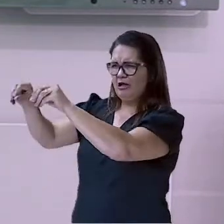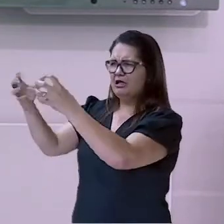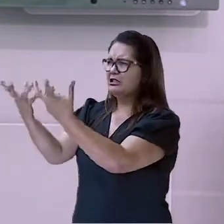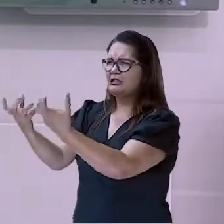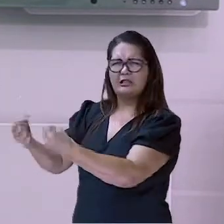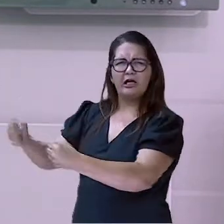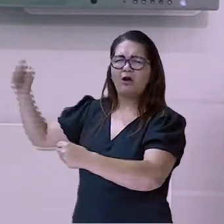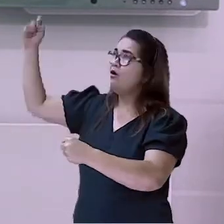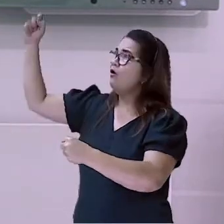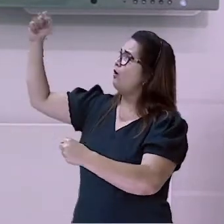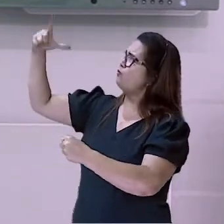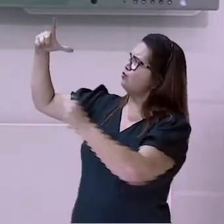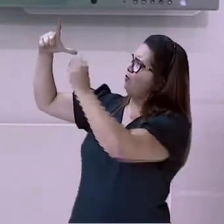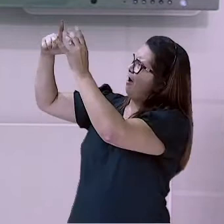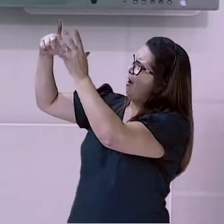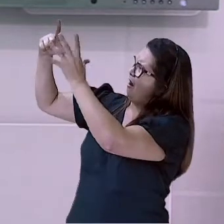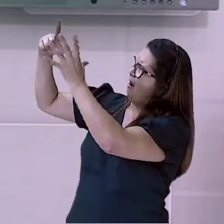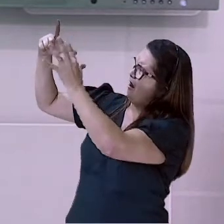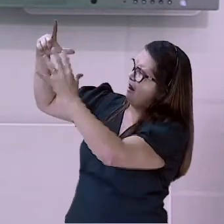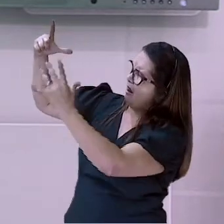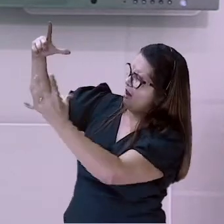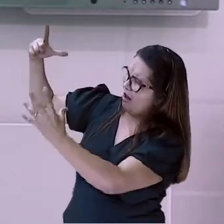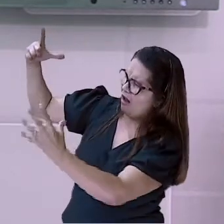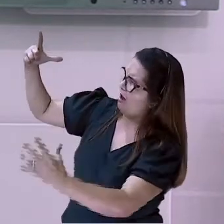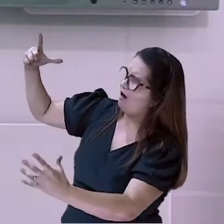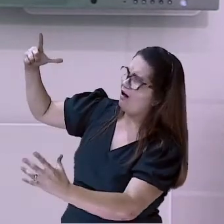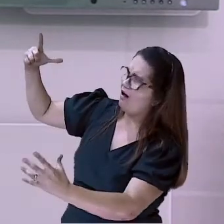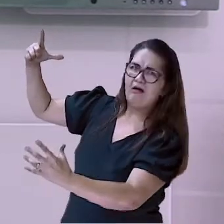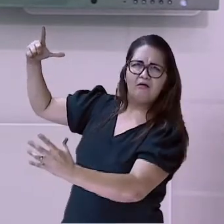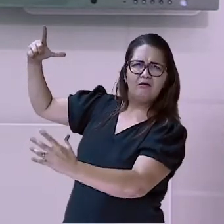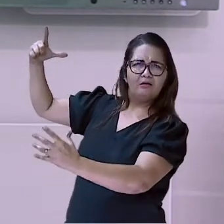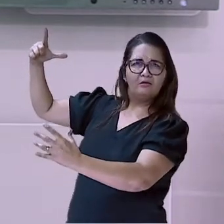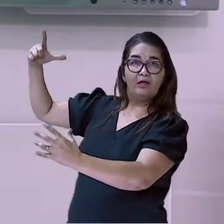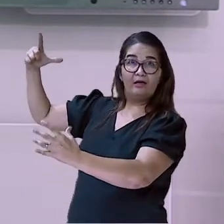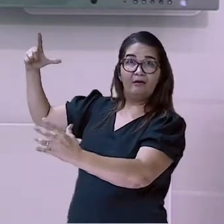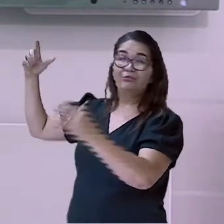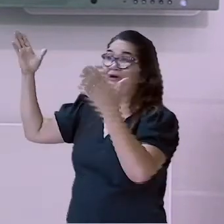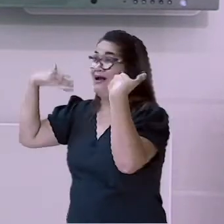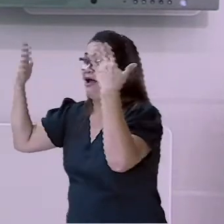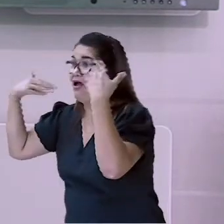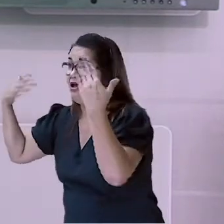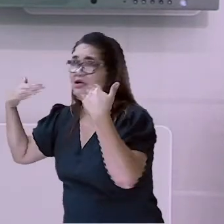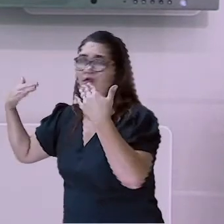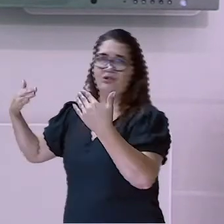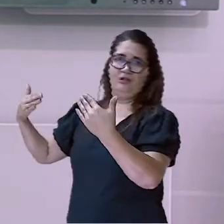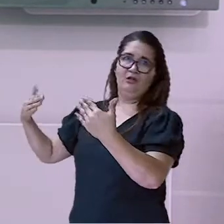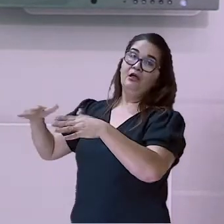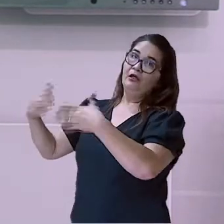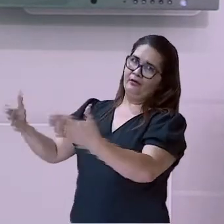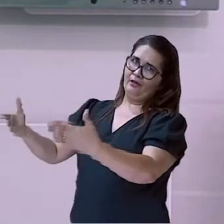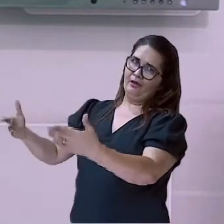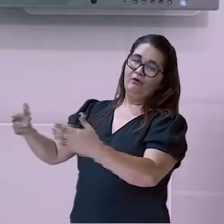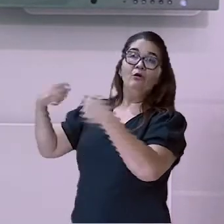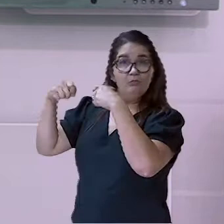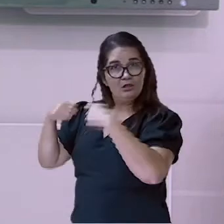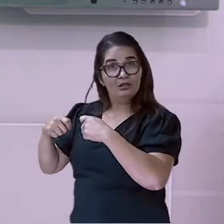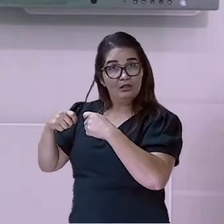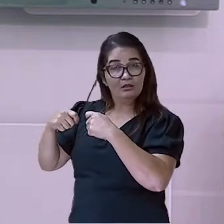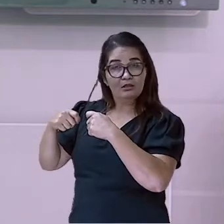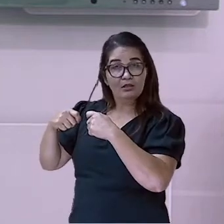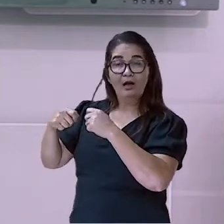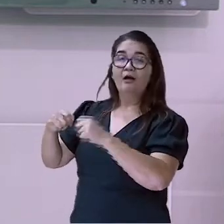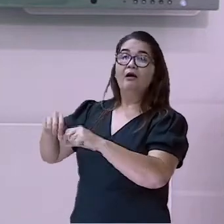ecológica? Será que, por exemplo, eu tenho um solo rico, né? Um solo muito bom, mas tenho pouca chuva? Será